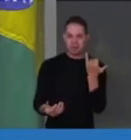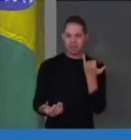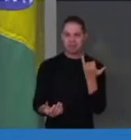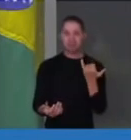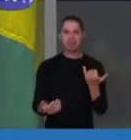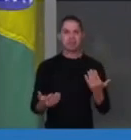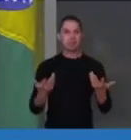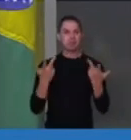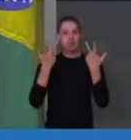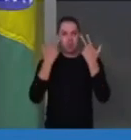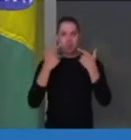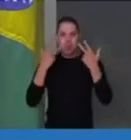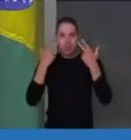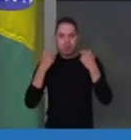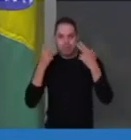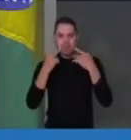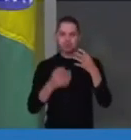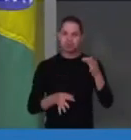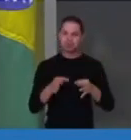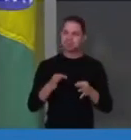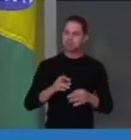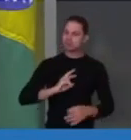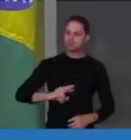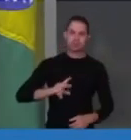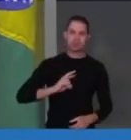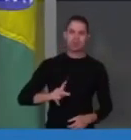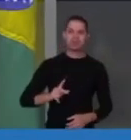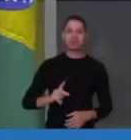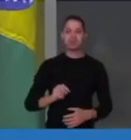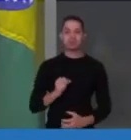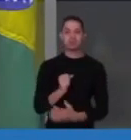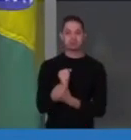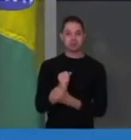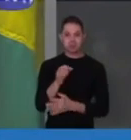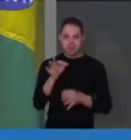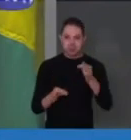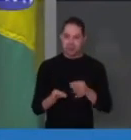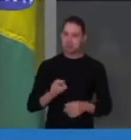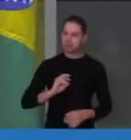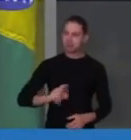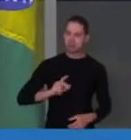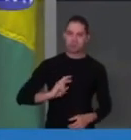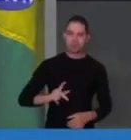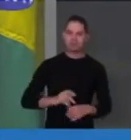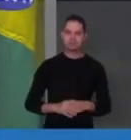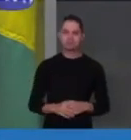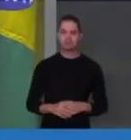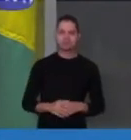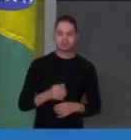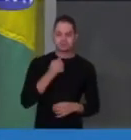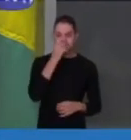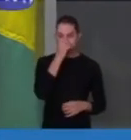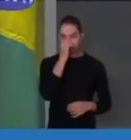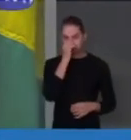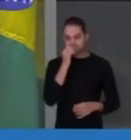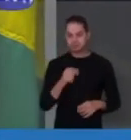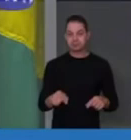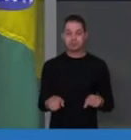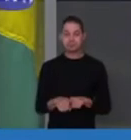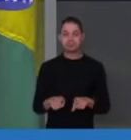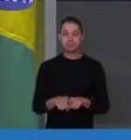há uma normalidade jurídica, porque não há. Há uma insegurança jurídica. E aí, eu caminho para o final dizendo o seguinte, senhor